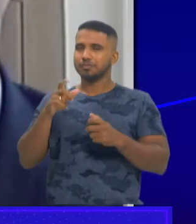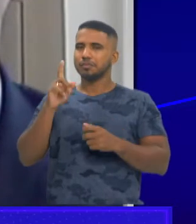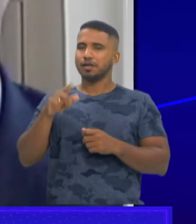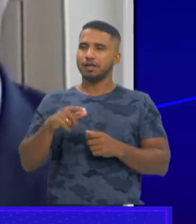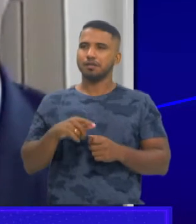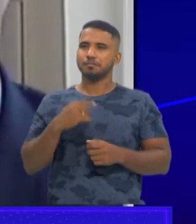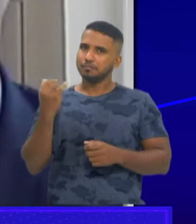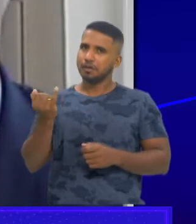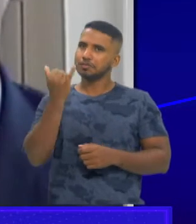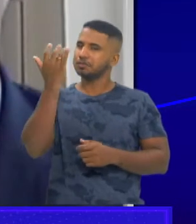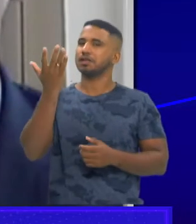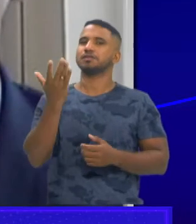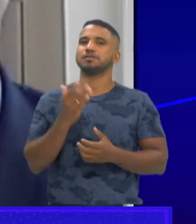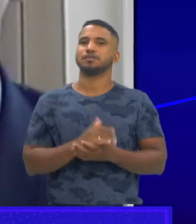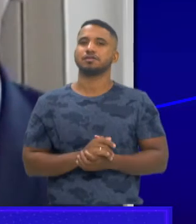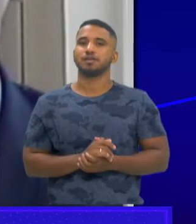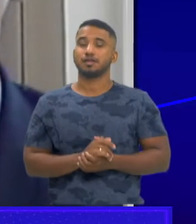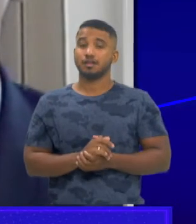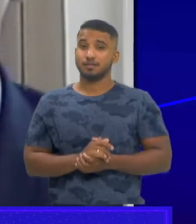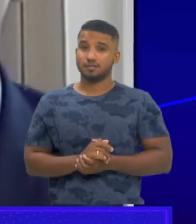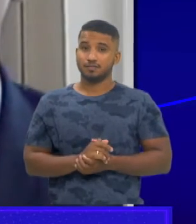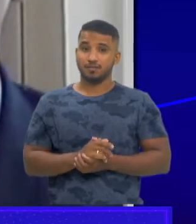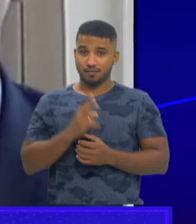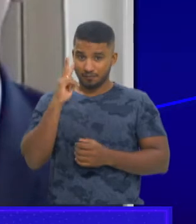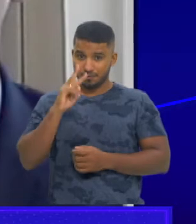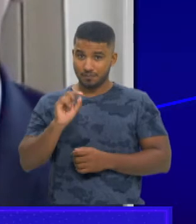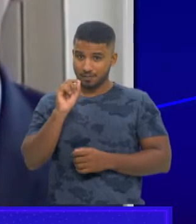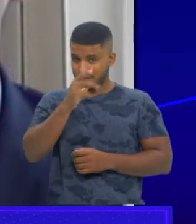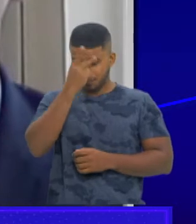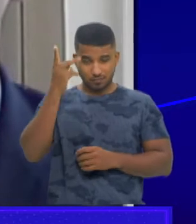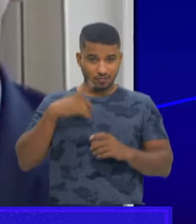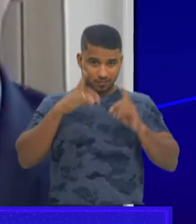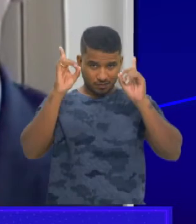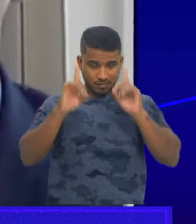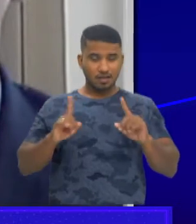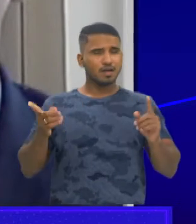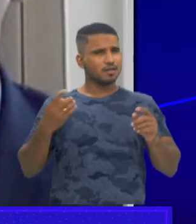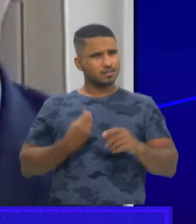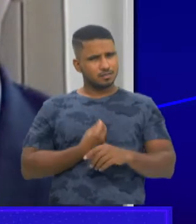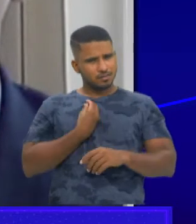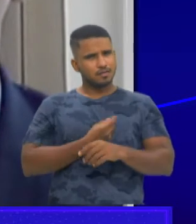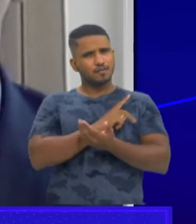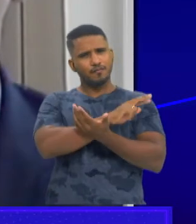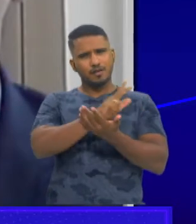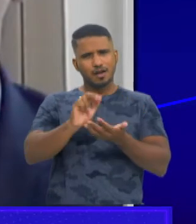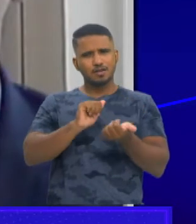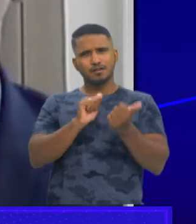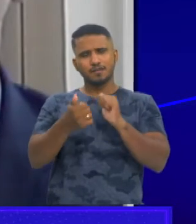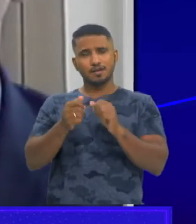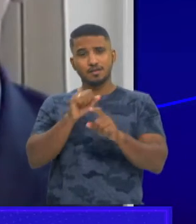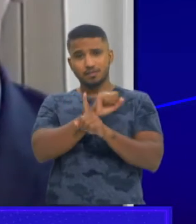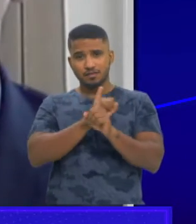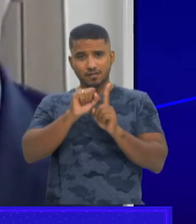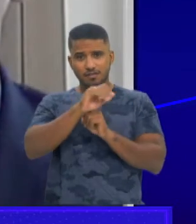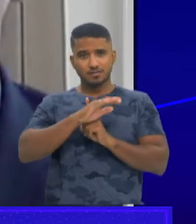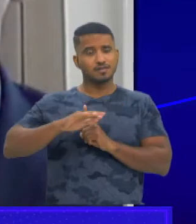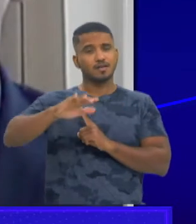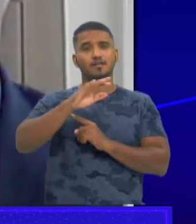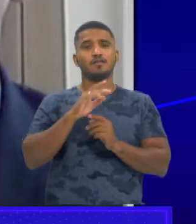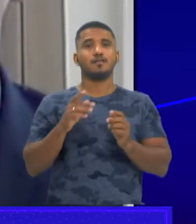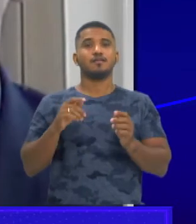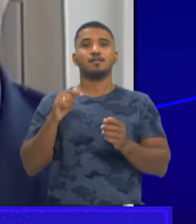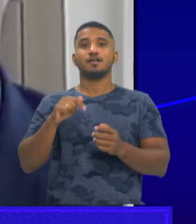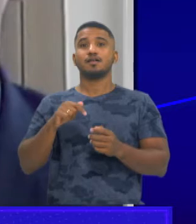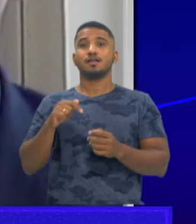muito bem no que diz respeito à prática esportiva, né? Isso é dizendo com que